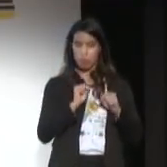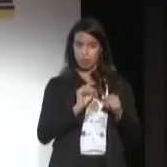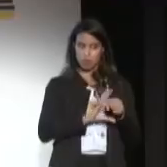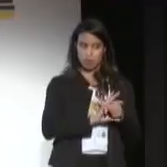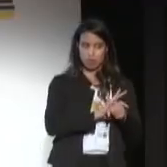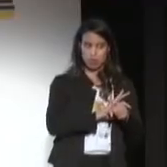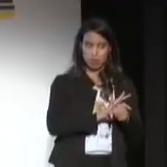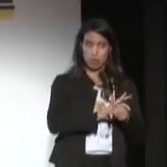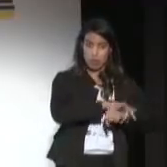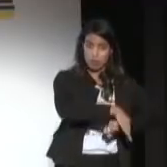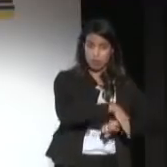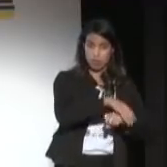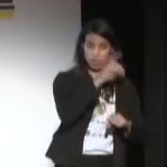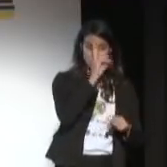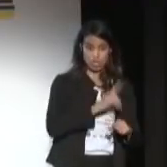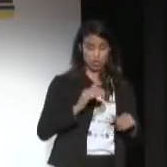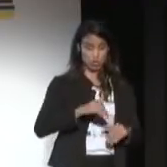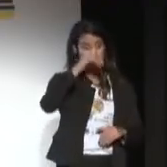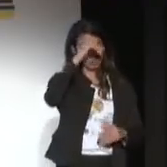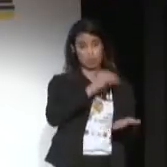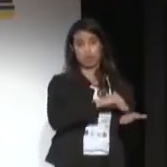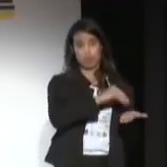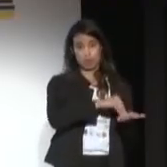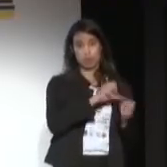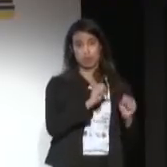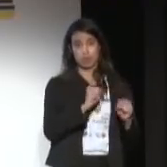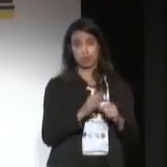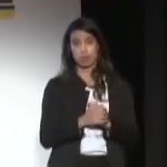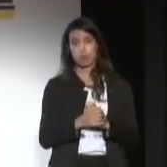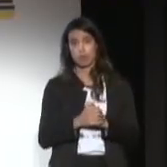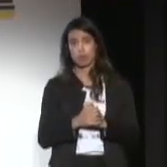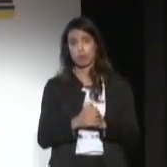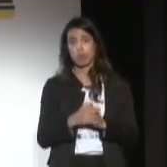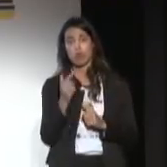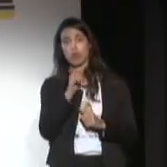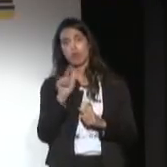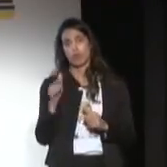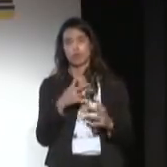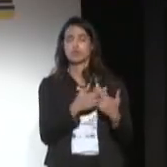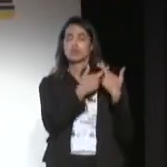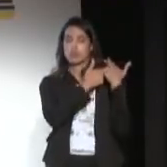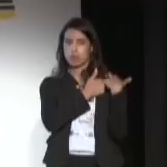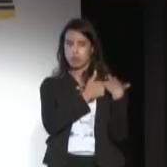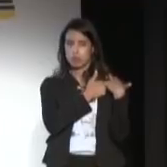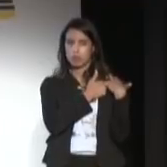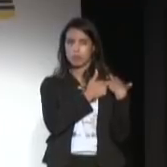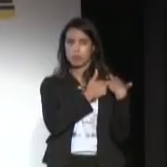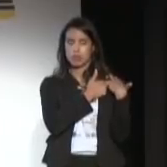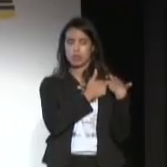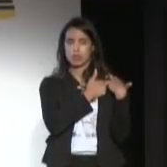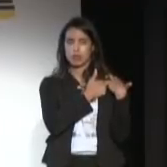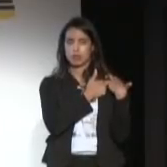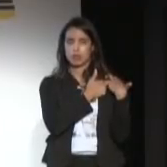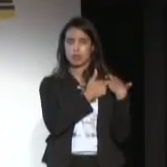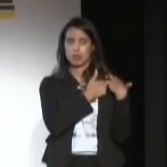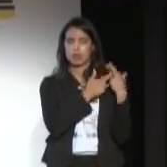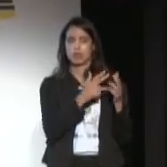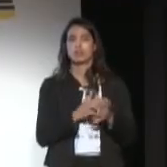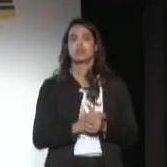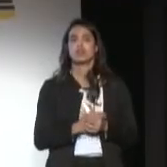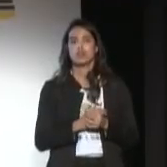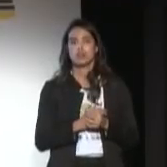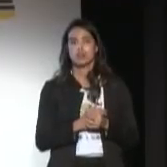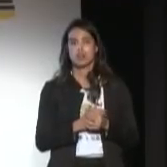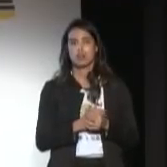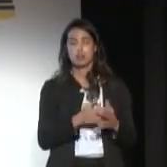adultos que estão fora da escola. Tá? Outra coisa que eu quero trazer para a gente é responsabilidade. Tá? Responsabilidade,